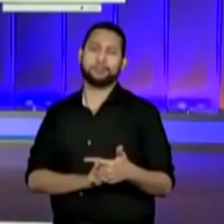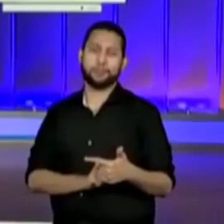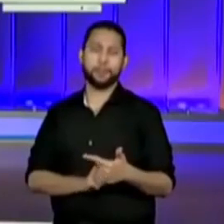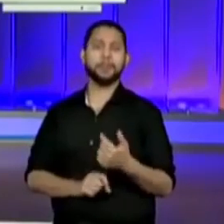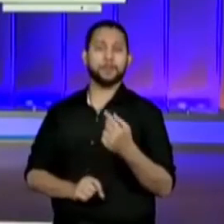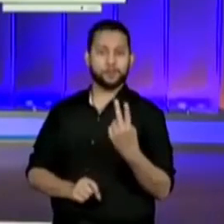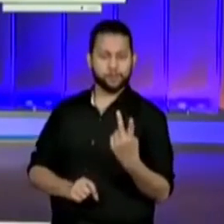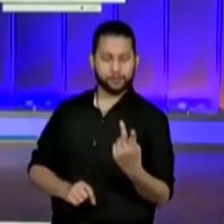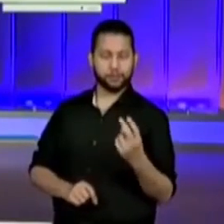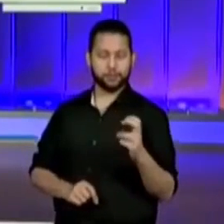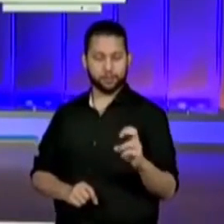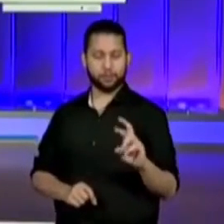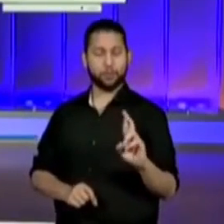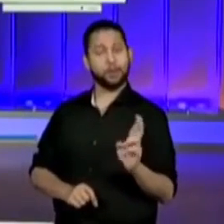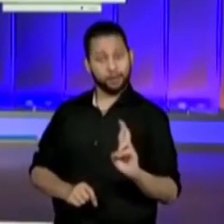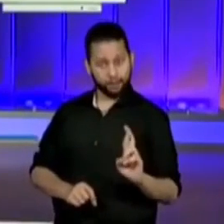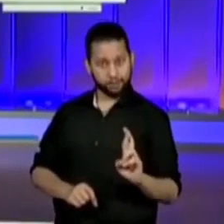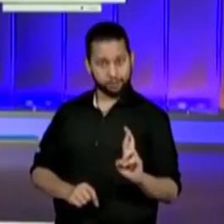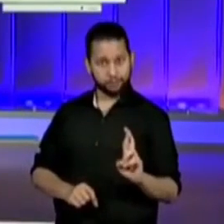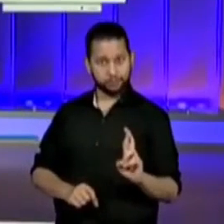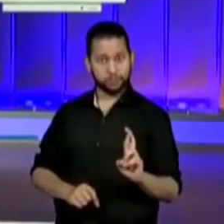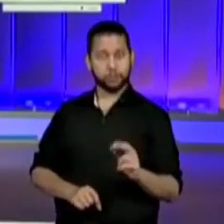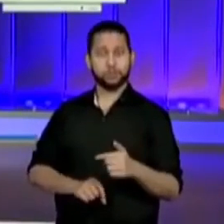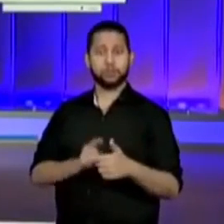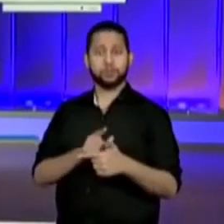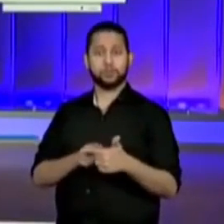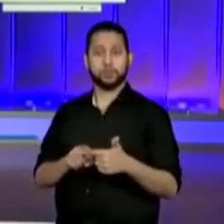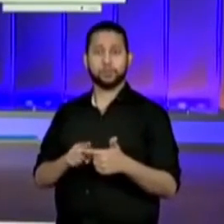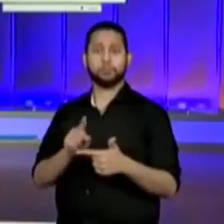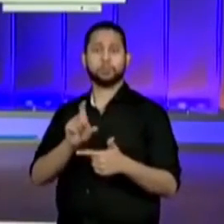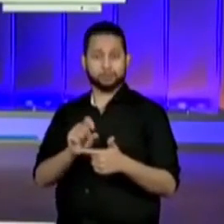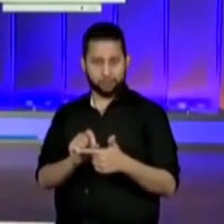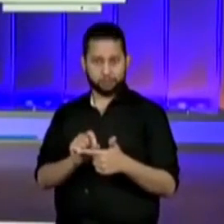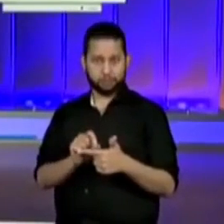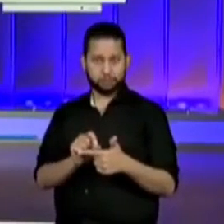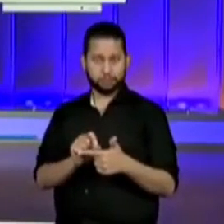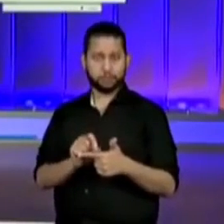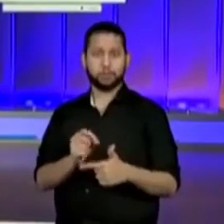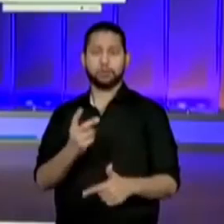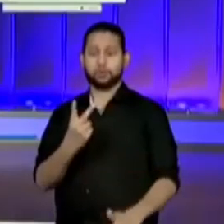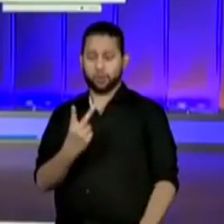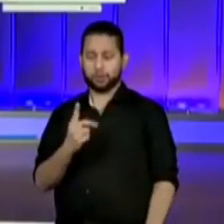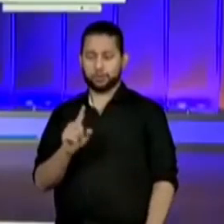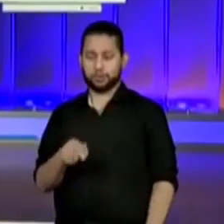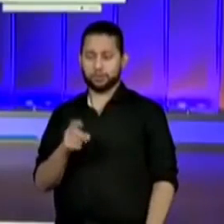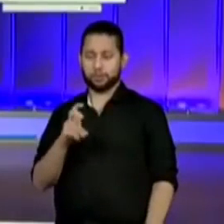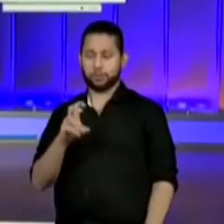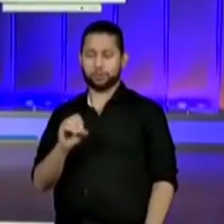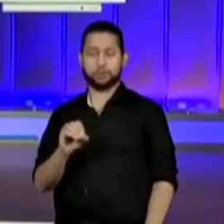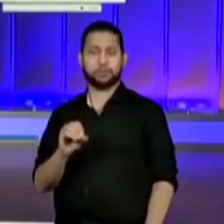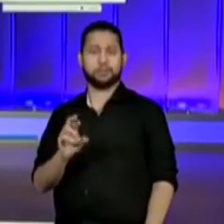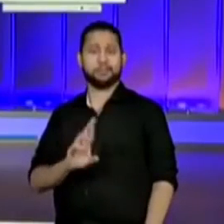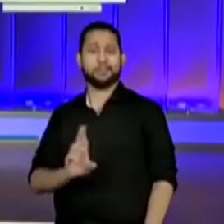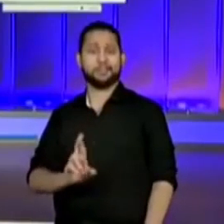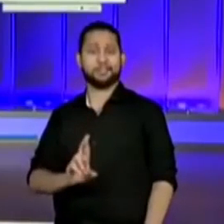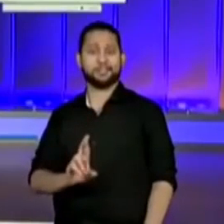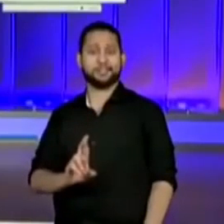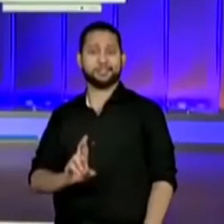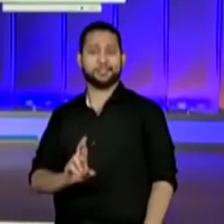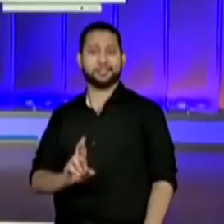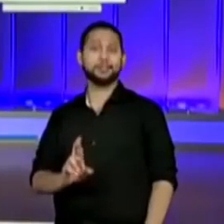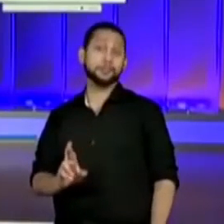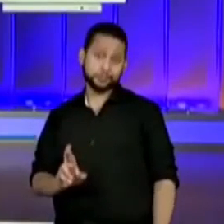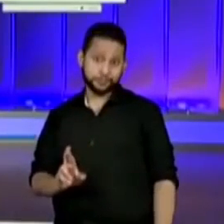que vai dar quanto r$ 50 20% é Du ve 10 não